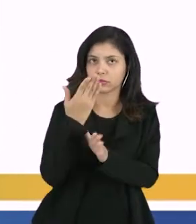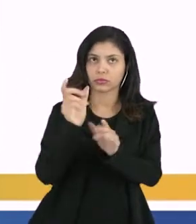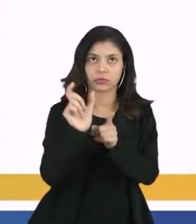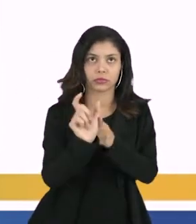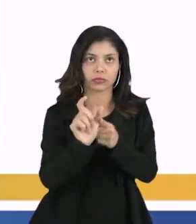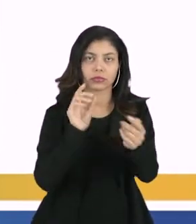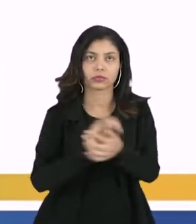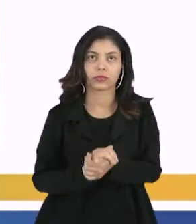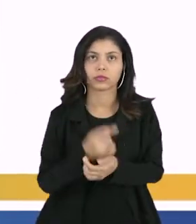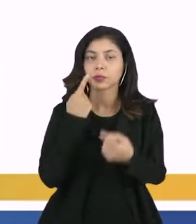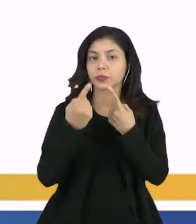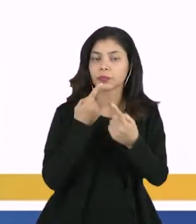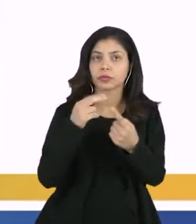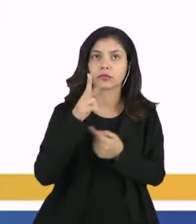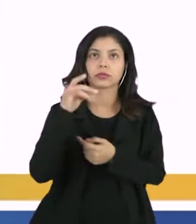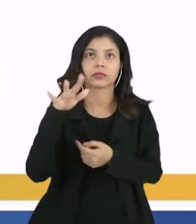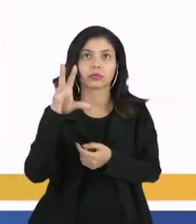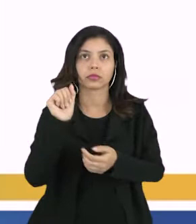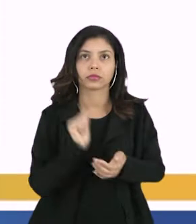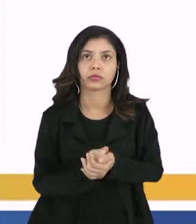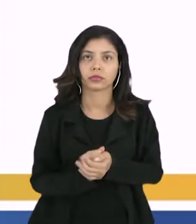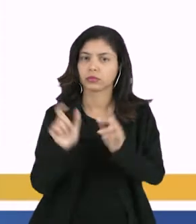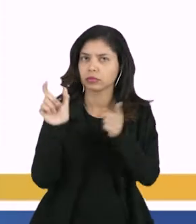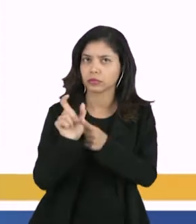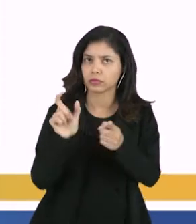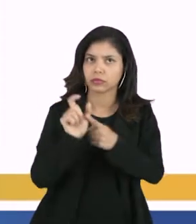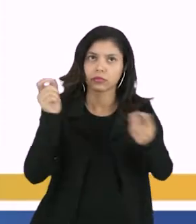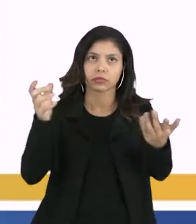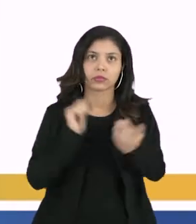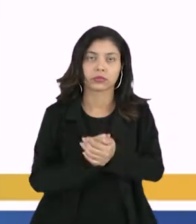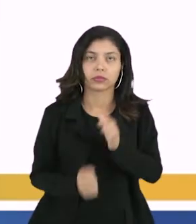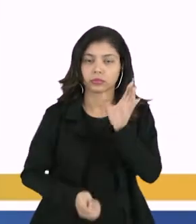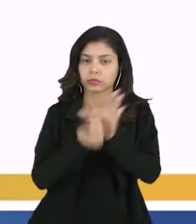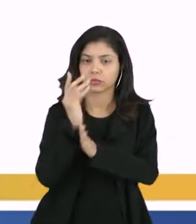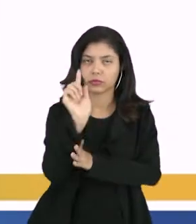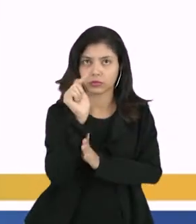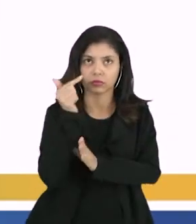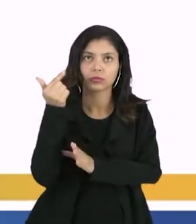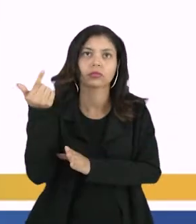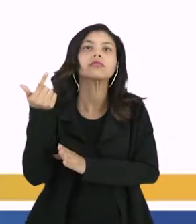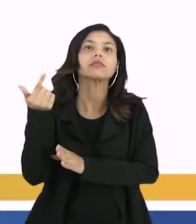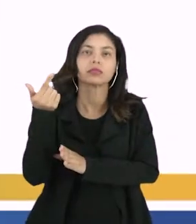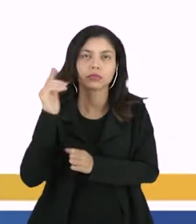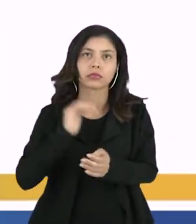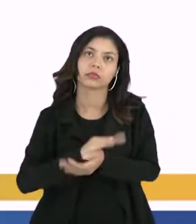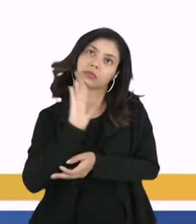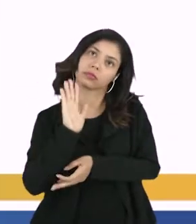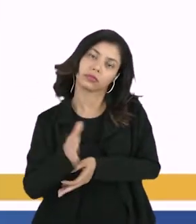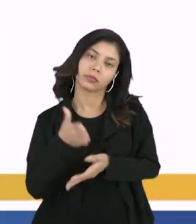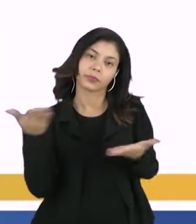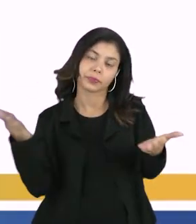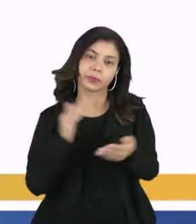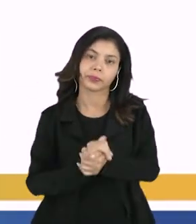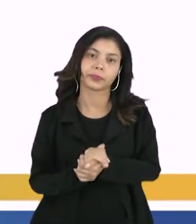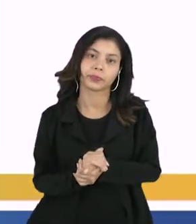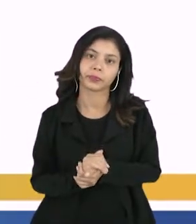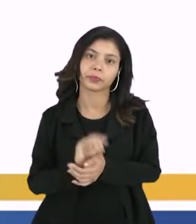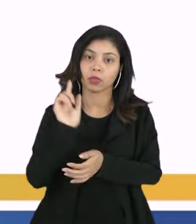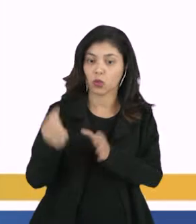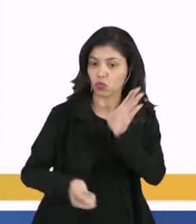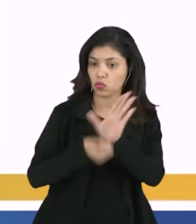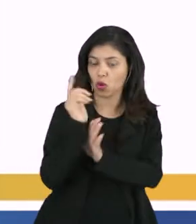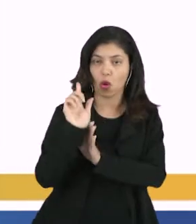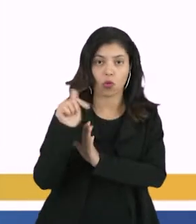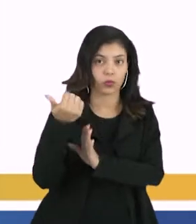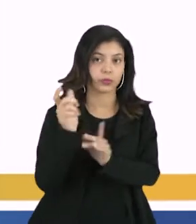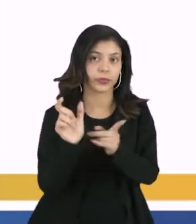palavras. Os vocábulos primitivos são as palavras que originam outras, ou seja, que dão